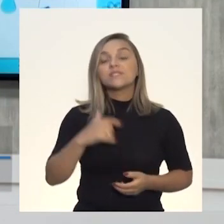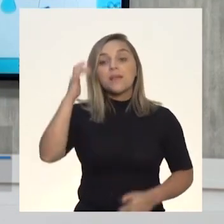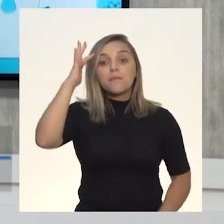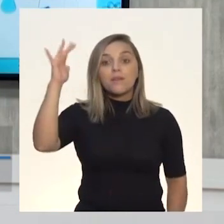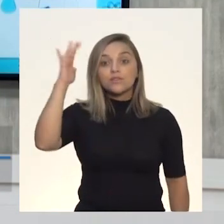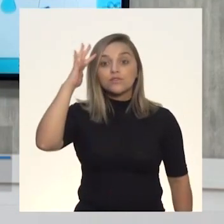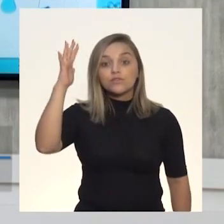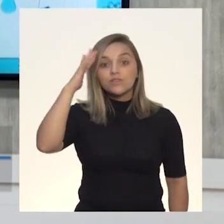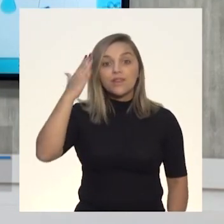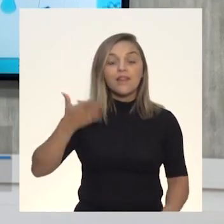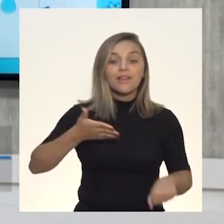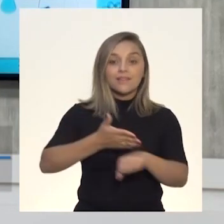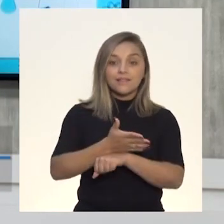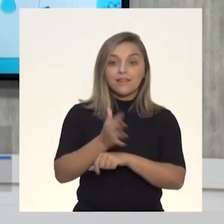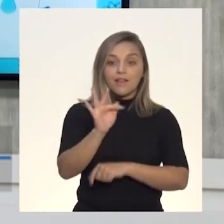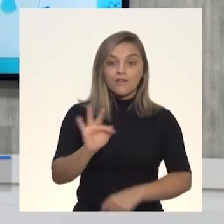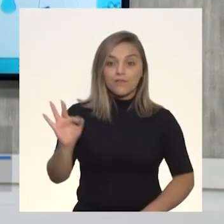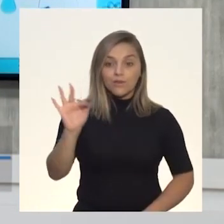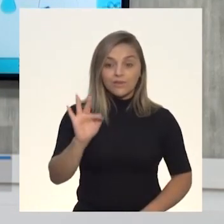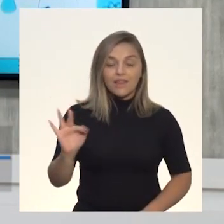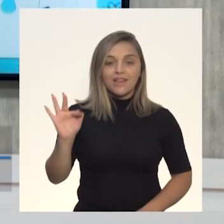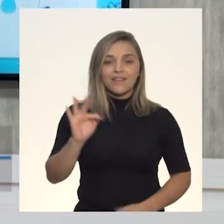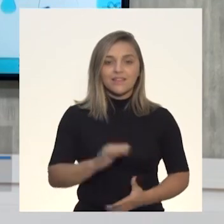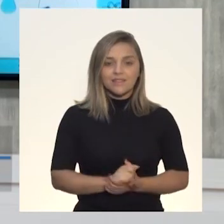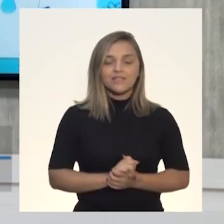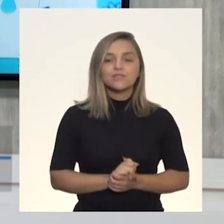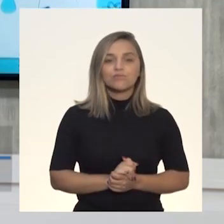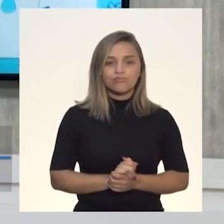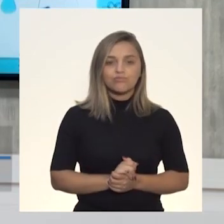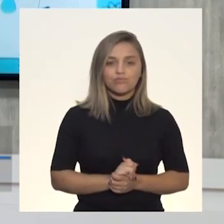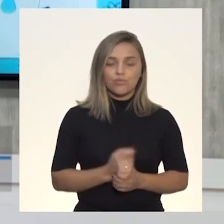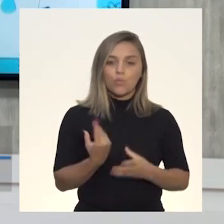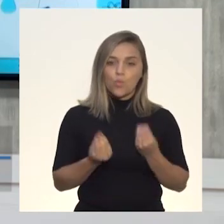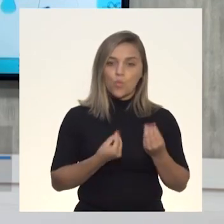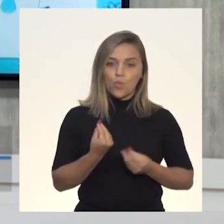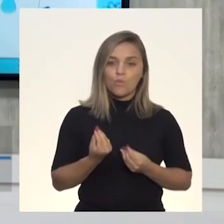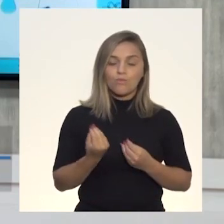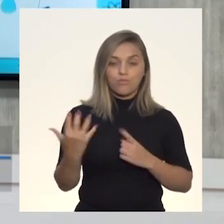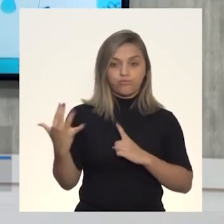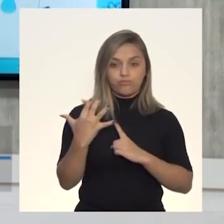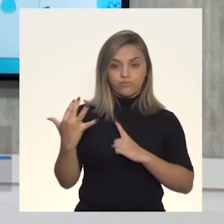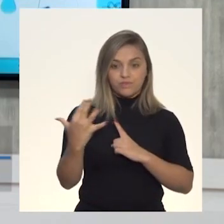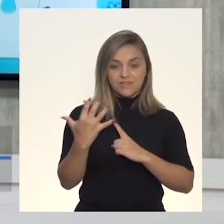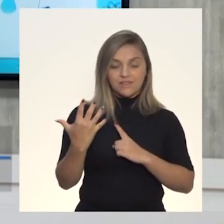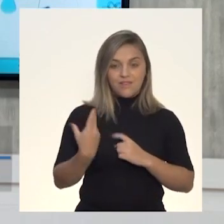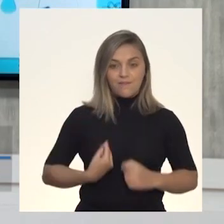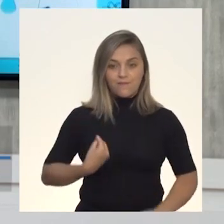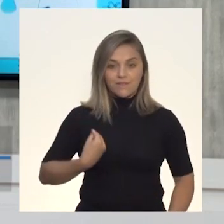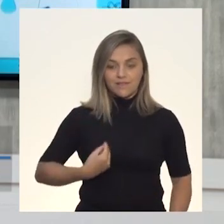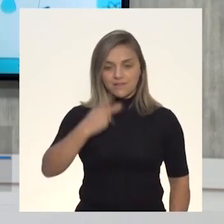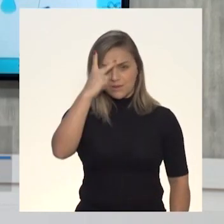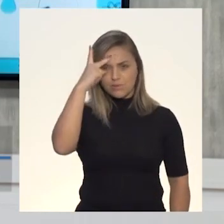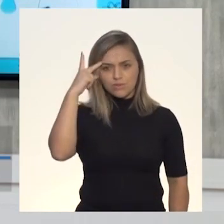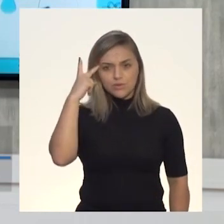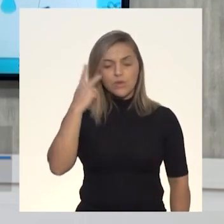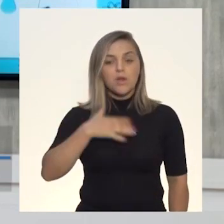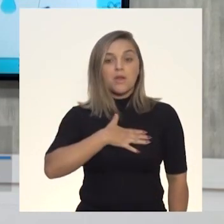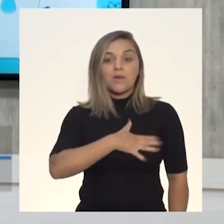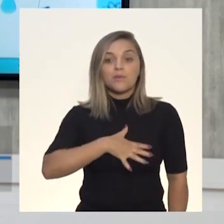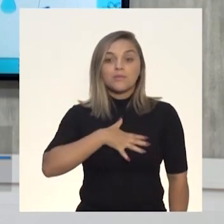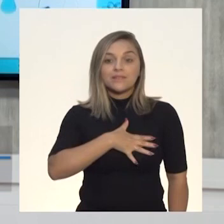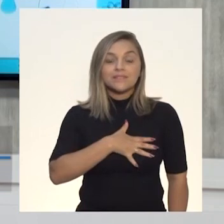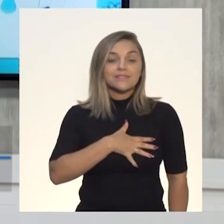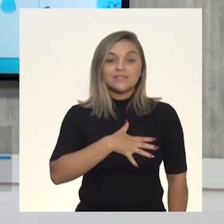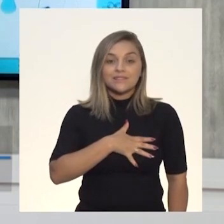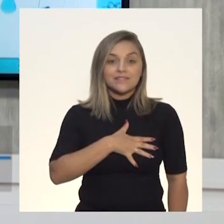aquela situação, produzir sentido, né, para a vida das pessoas, impactar a vida das pessoas, né? É um prazer imenso conversar com vocês